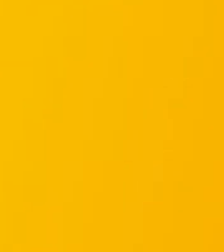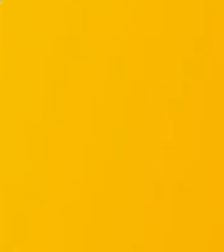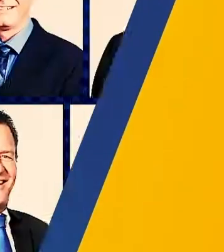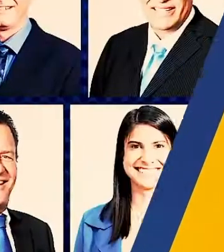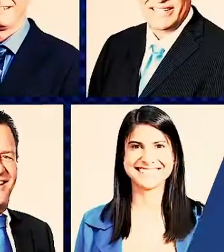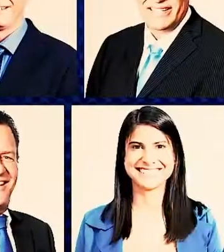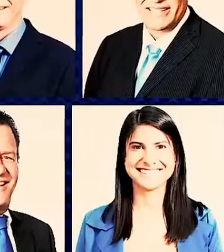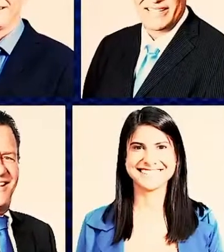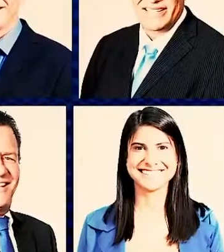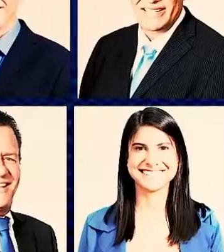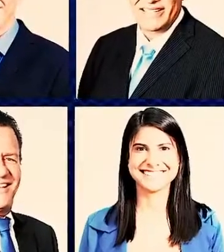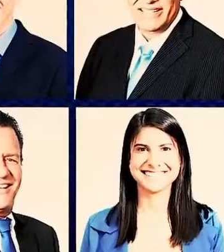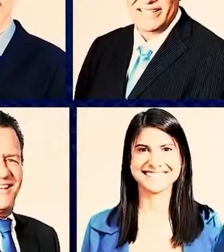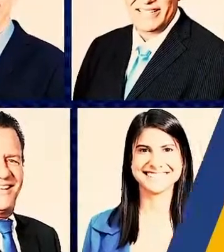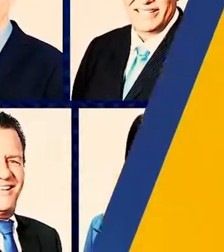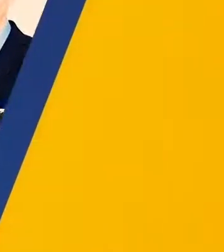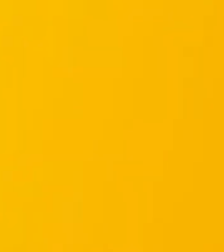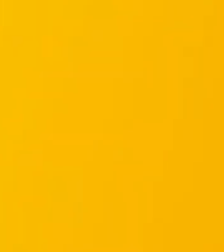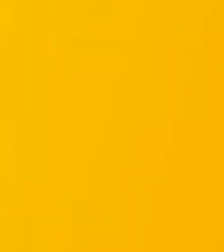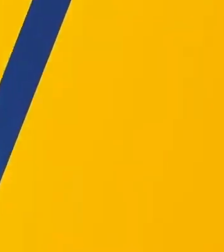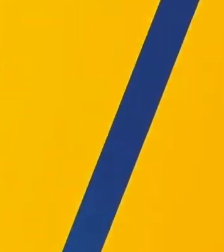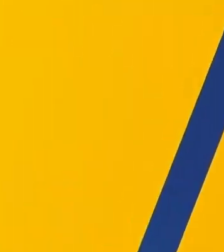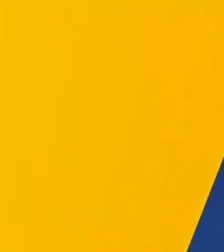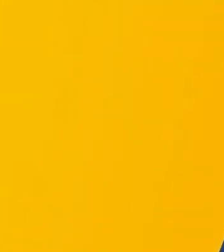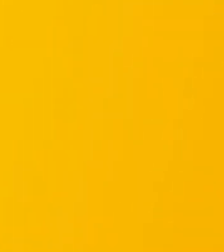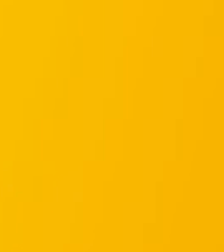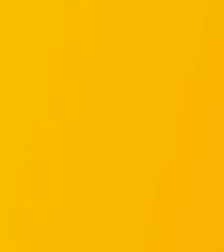E aí